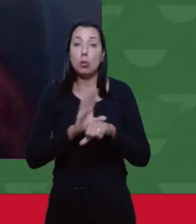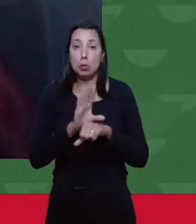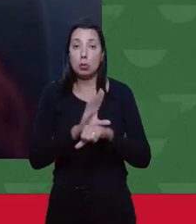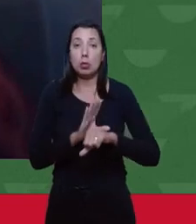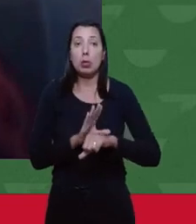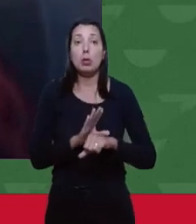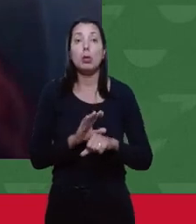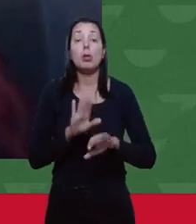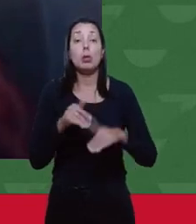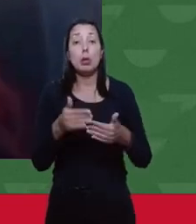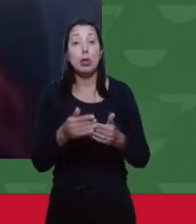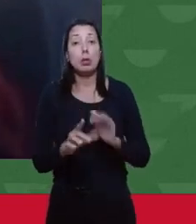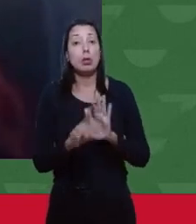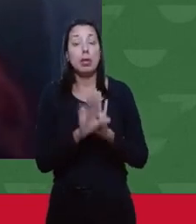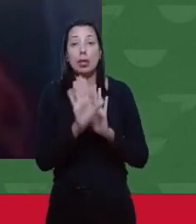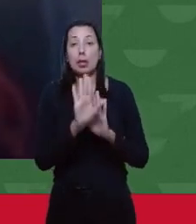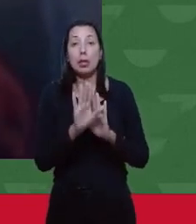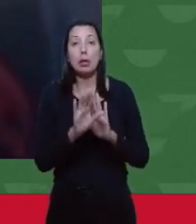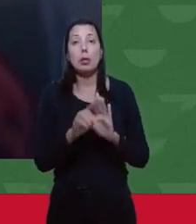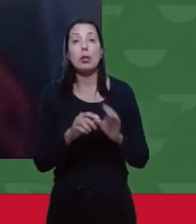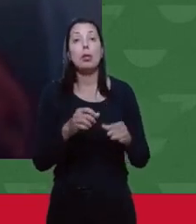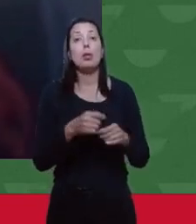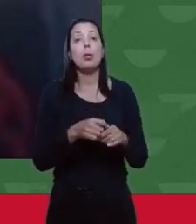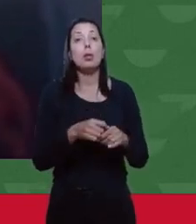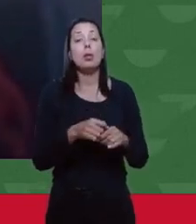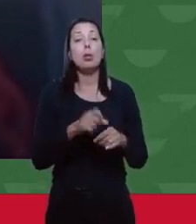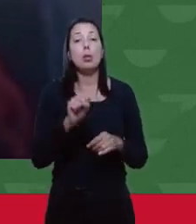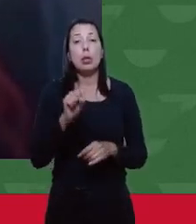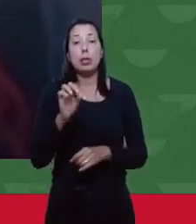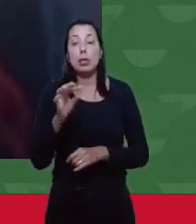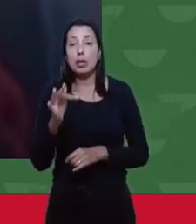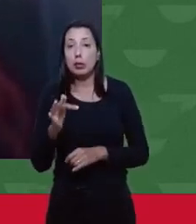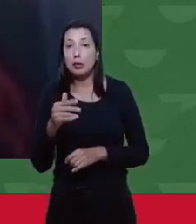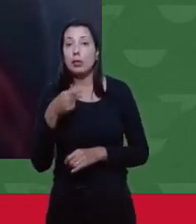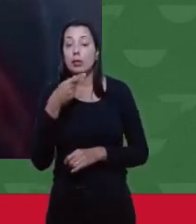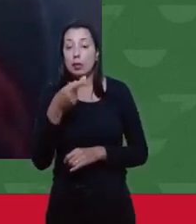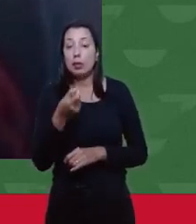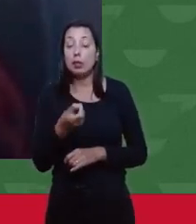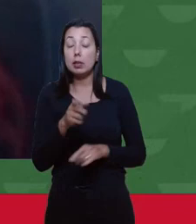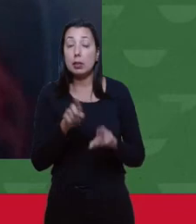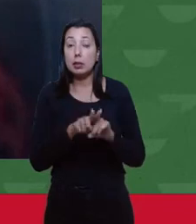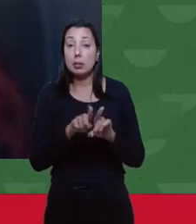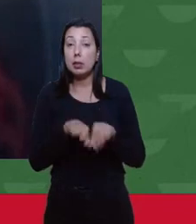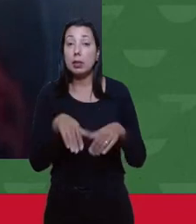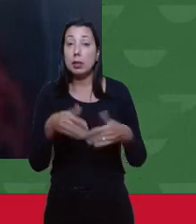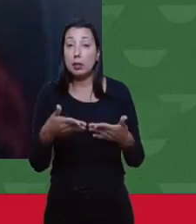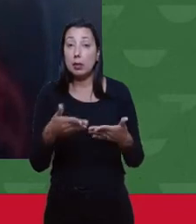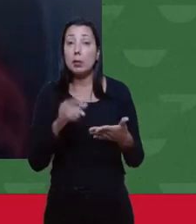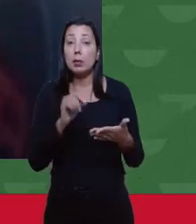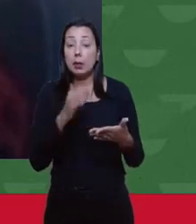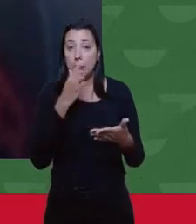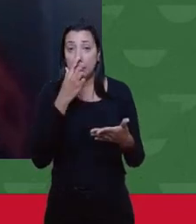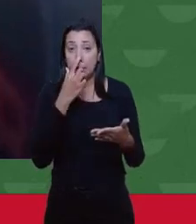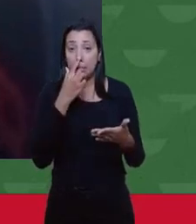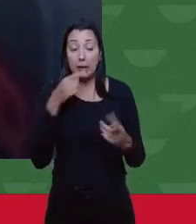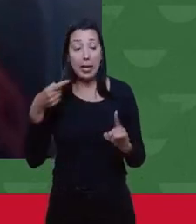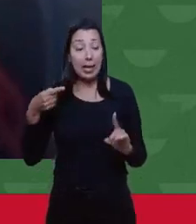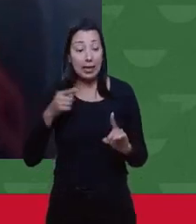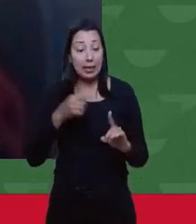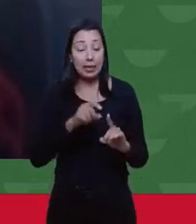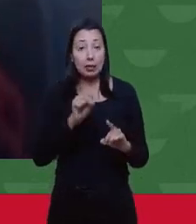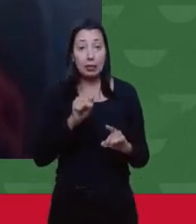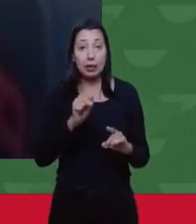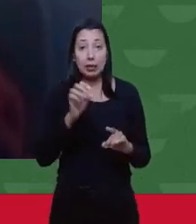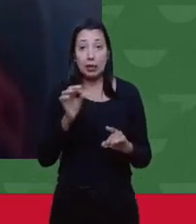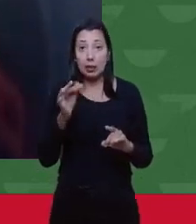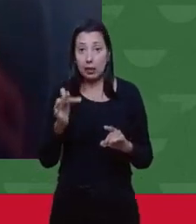constitucional. Quando o Legislativo não legisla, o STF tem se pronunciado. E esse ataque ao